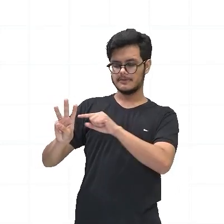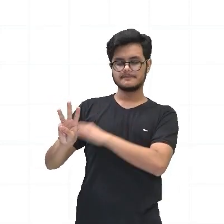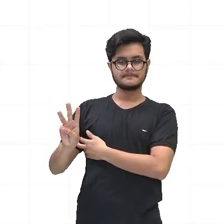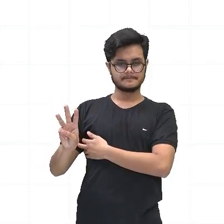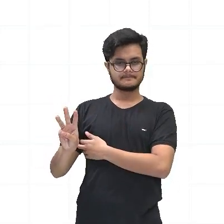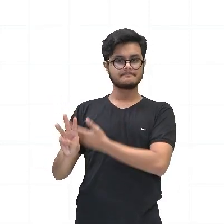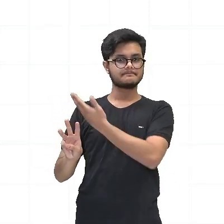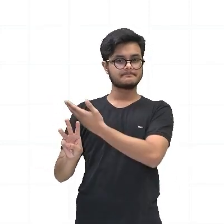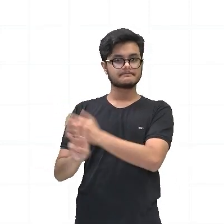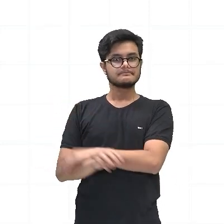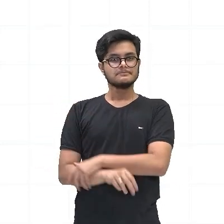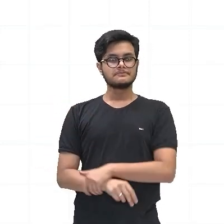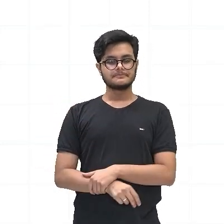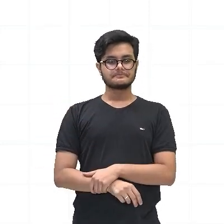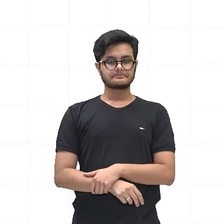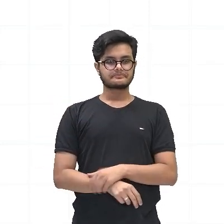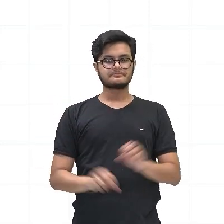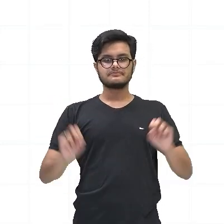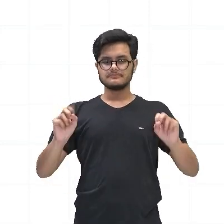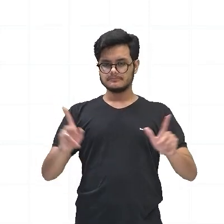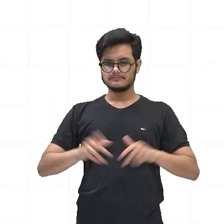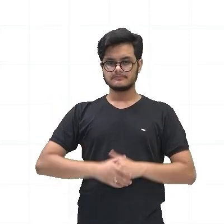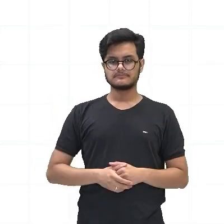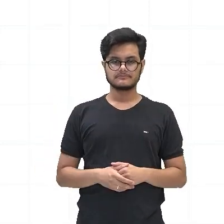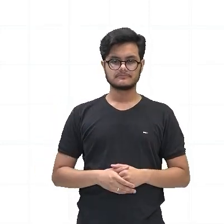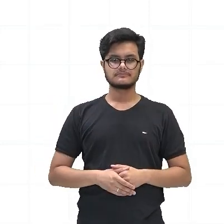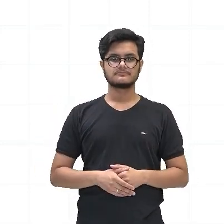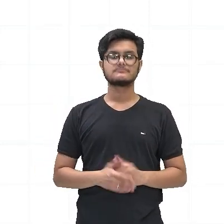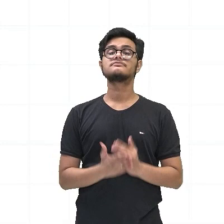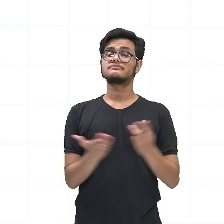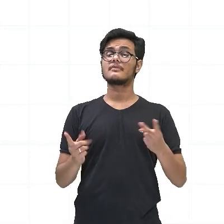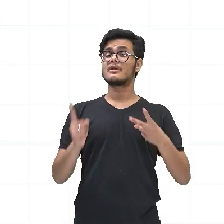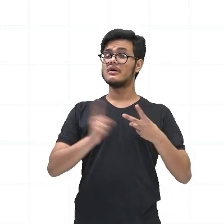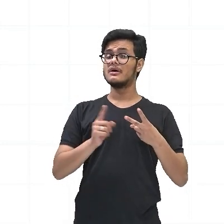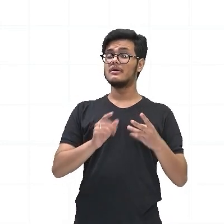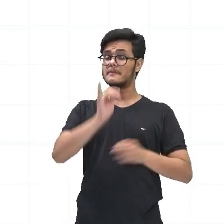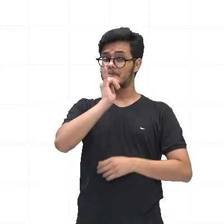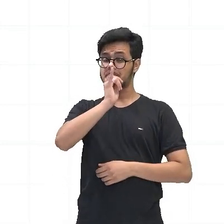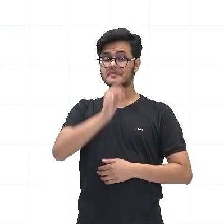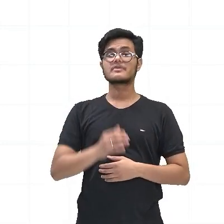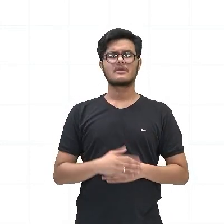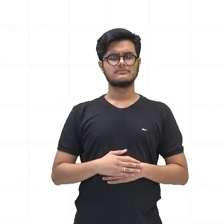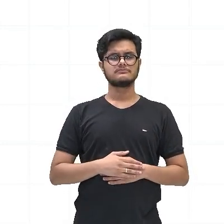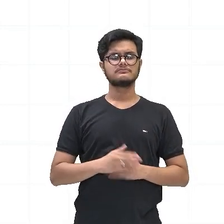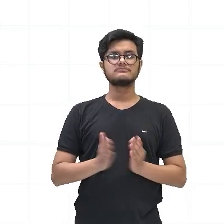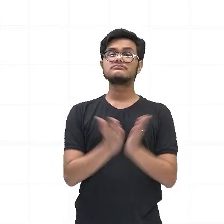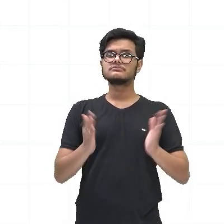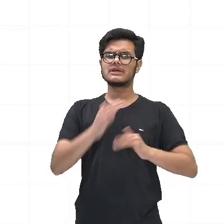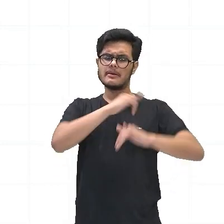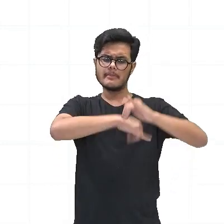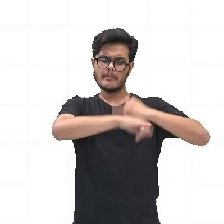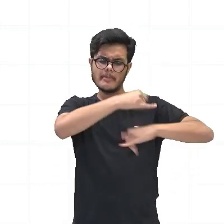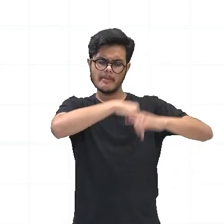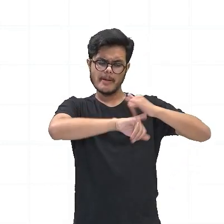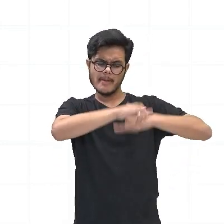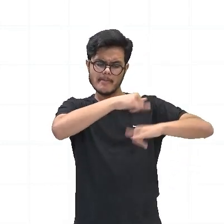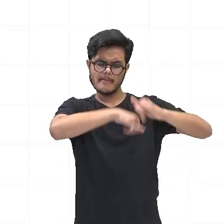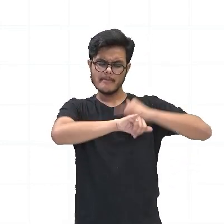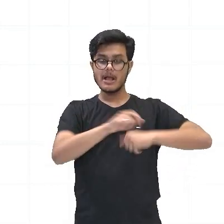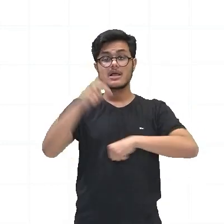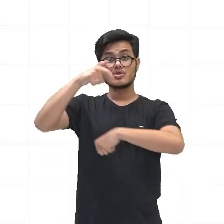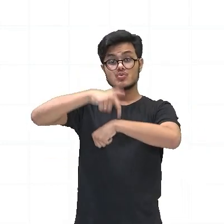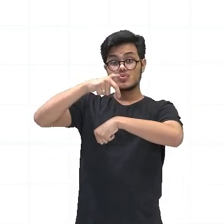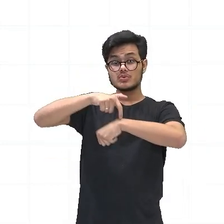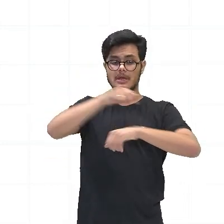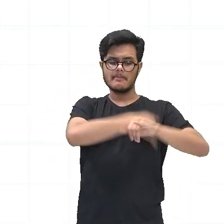aí no W maiúsculo, né? Entre parênteses. Pode ser definida como a taxa de realização de trabalho a cada segundo